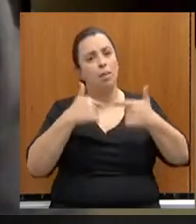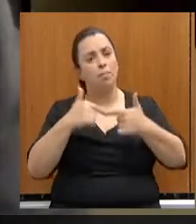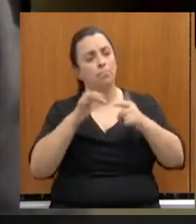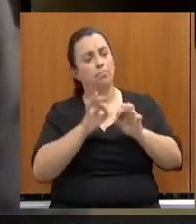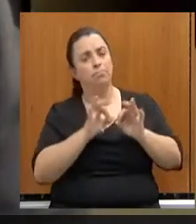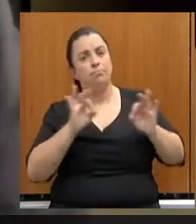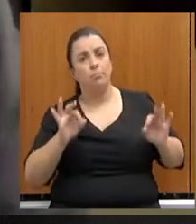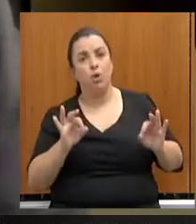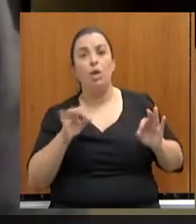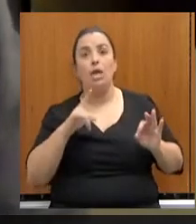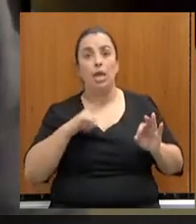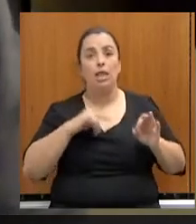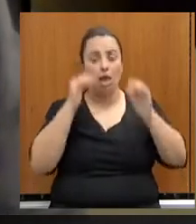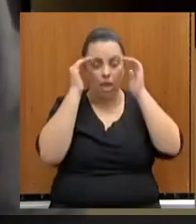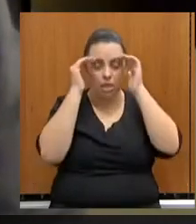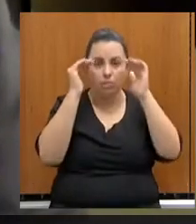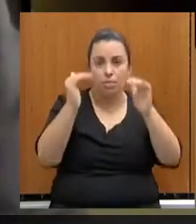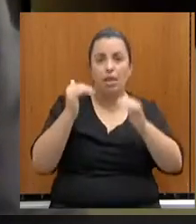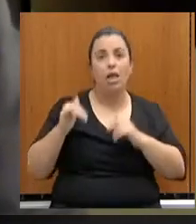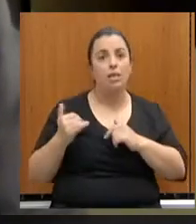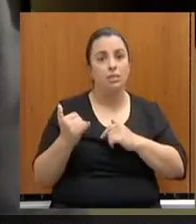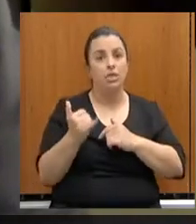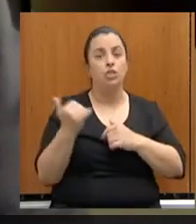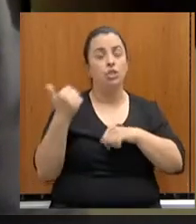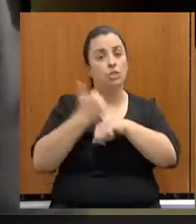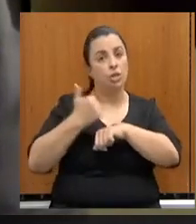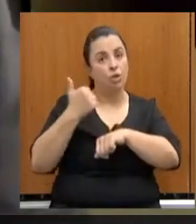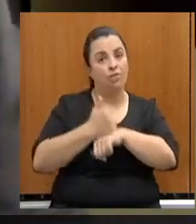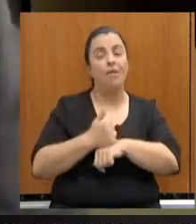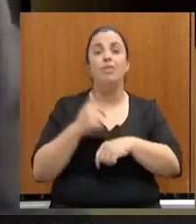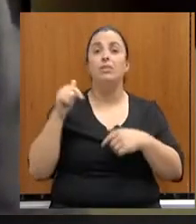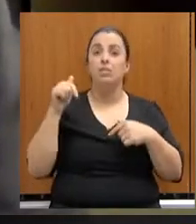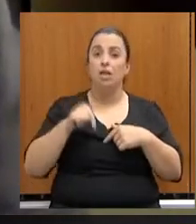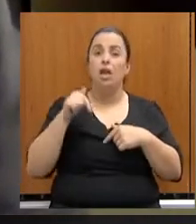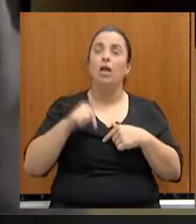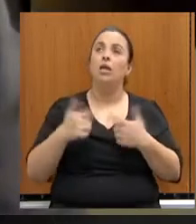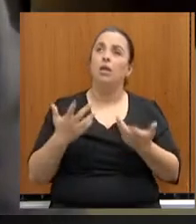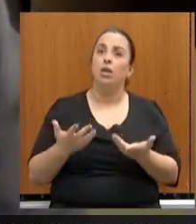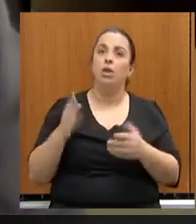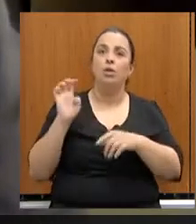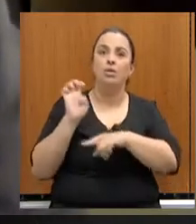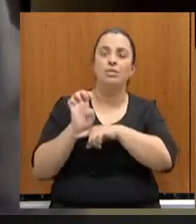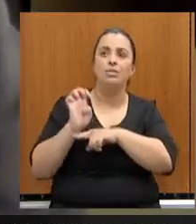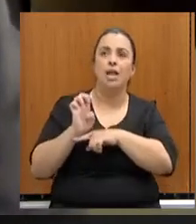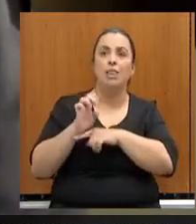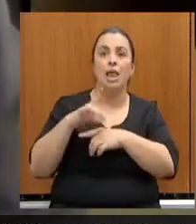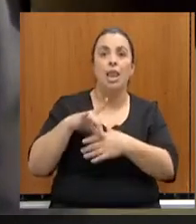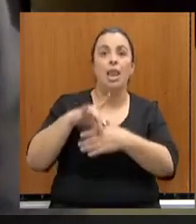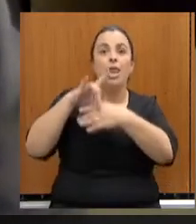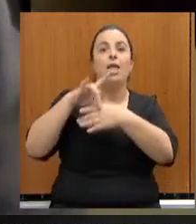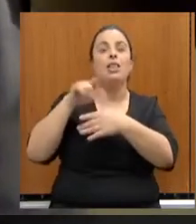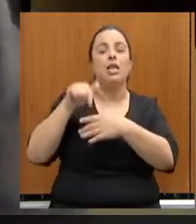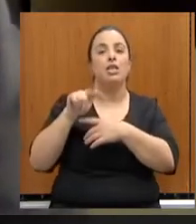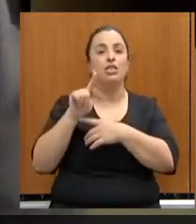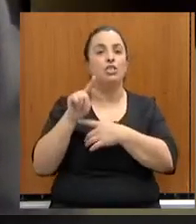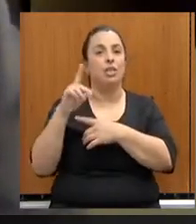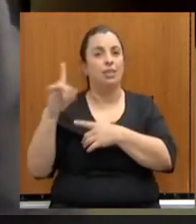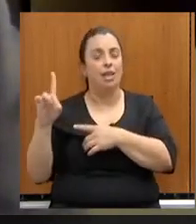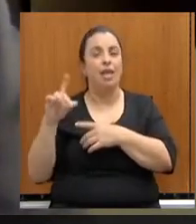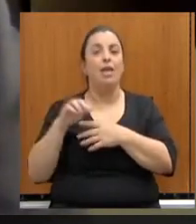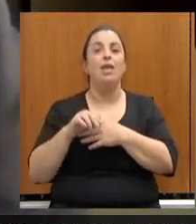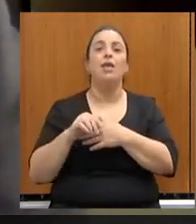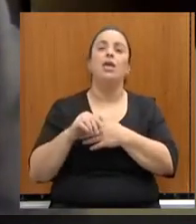tem tratado as energias renováveis é realmente nosso estado lidera tanto a g d a microgeração é